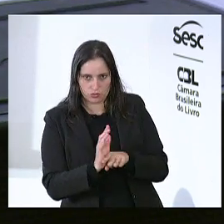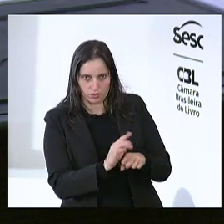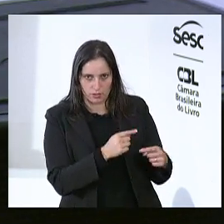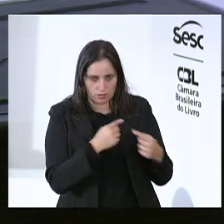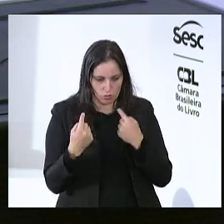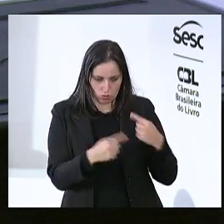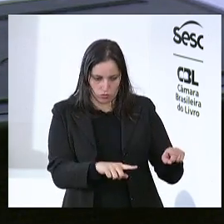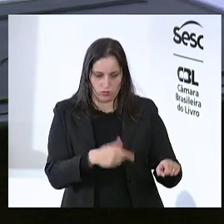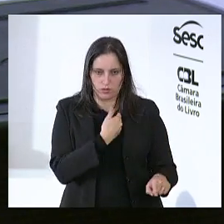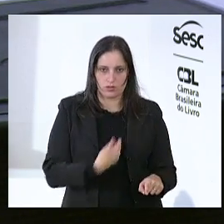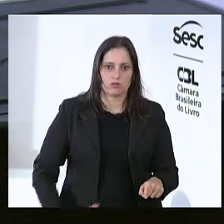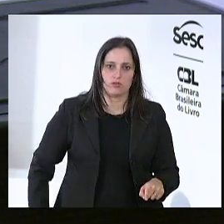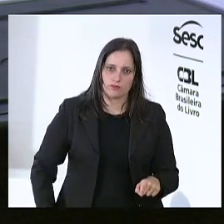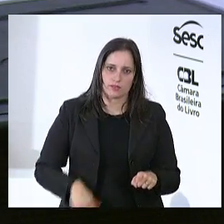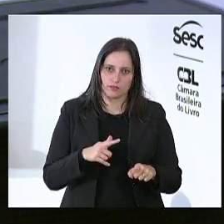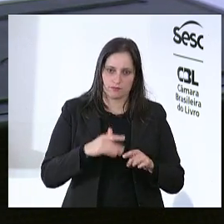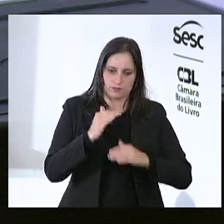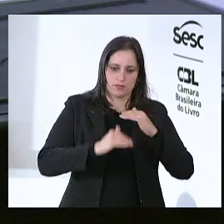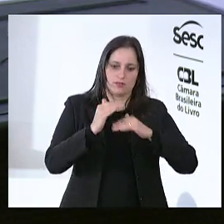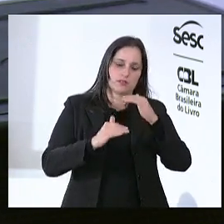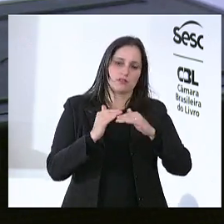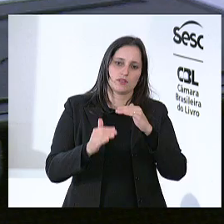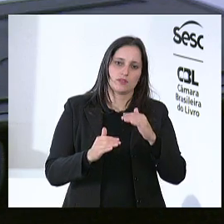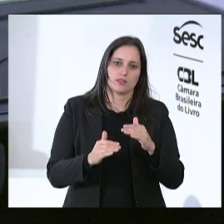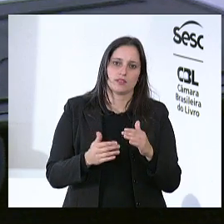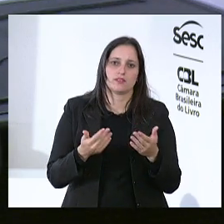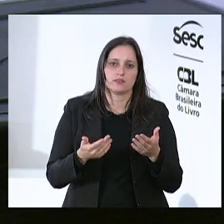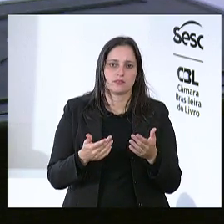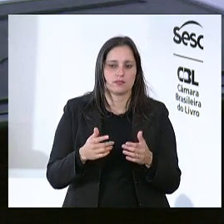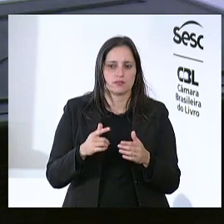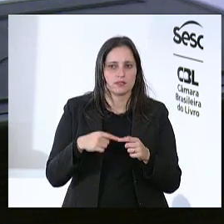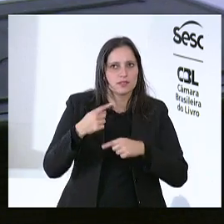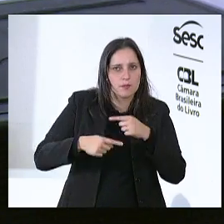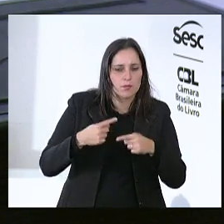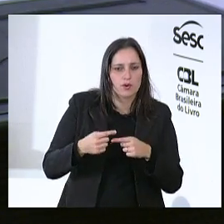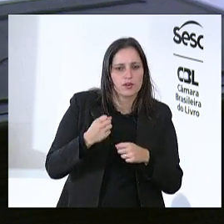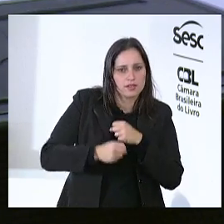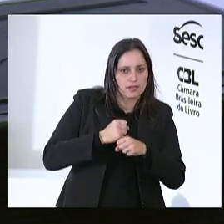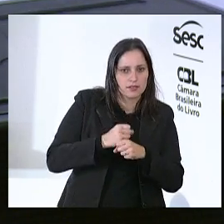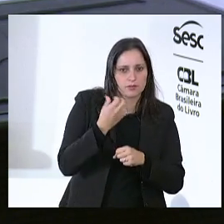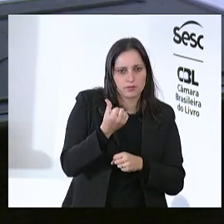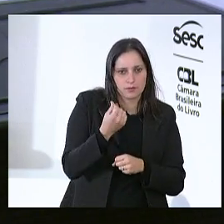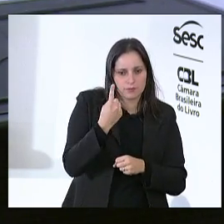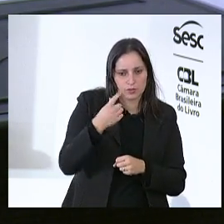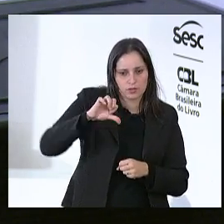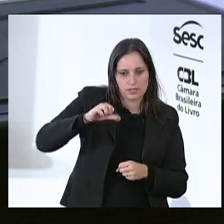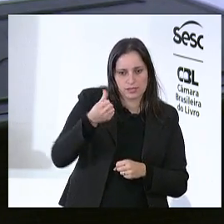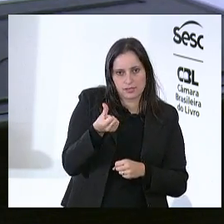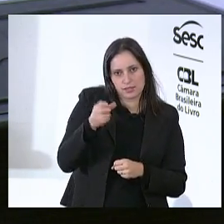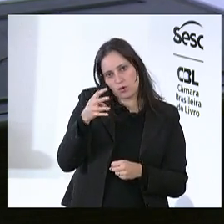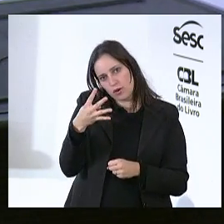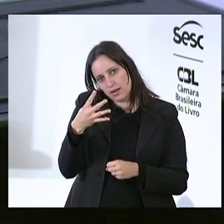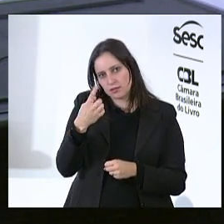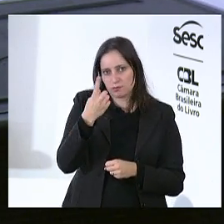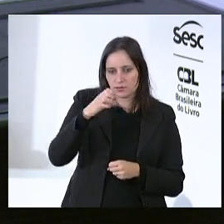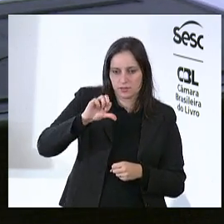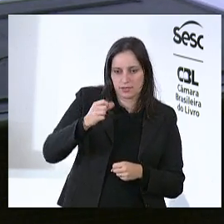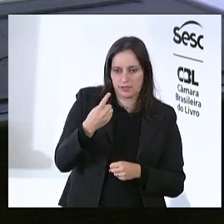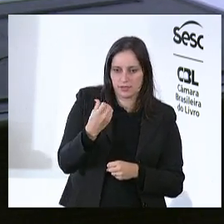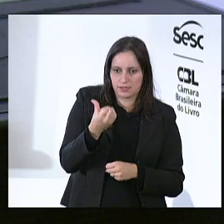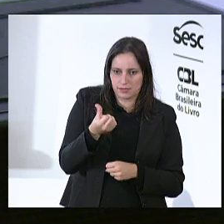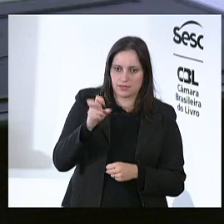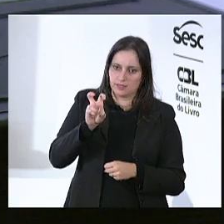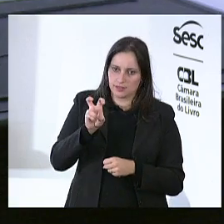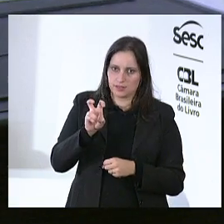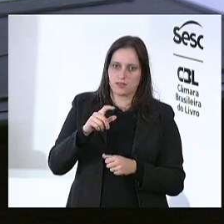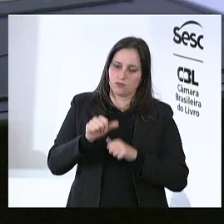desenvolveram depois, sobretudo depois de 1974, 75, quando há uma mudança importante no processo de construção